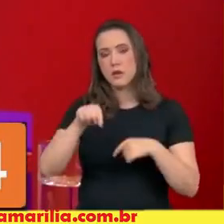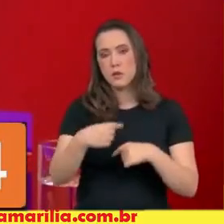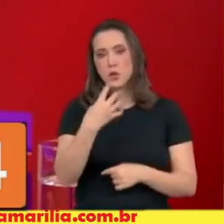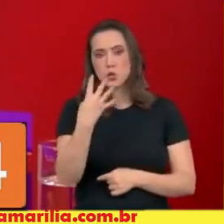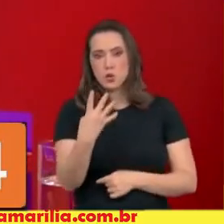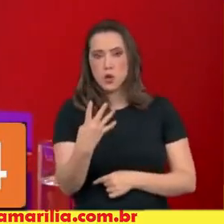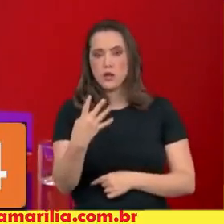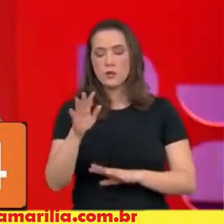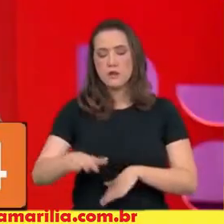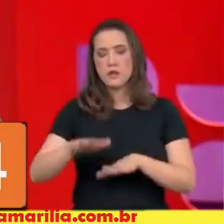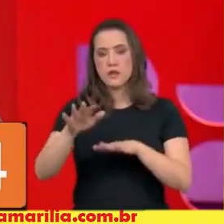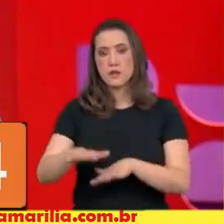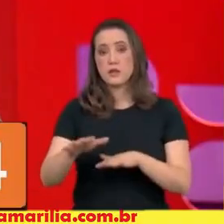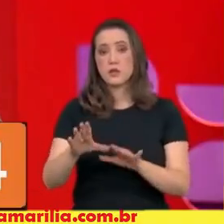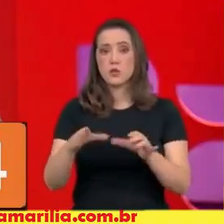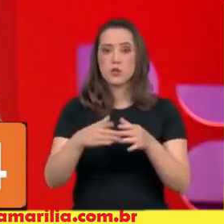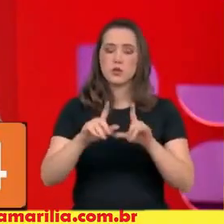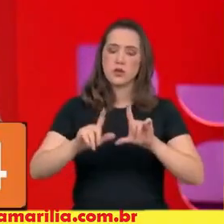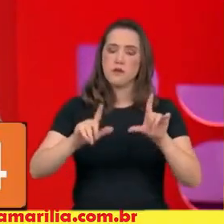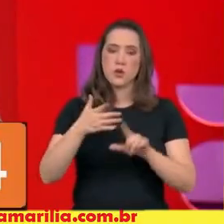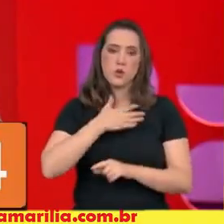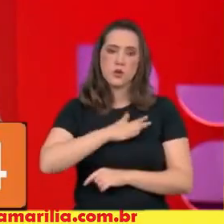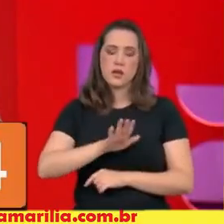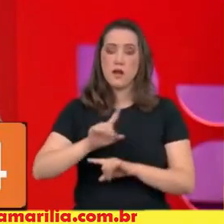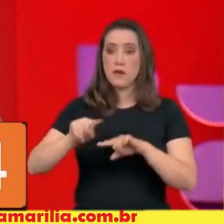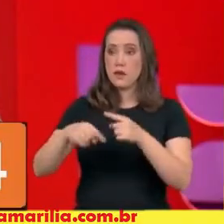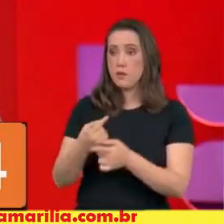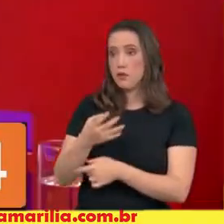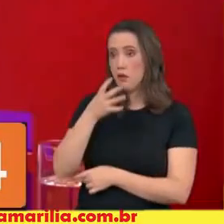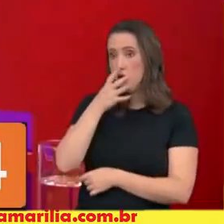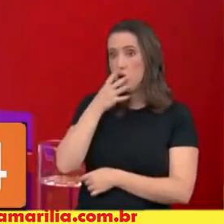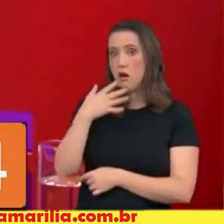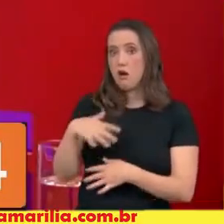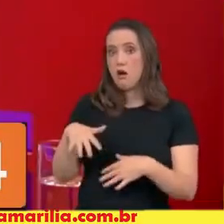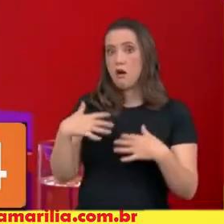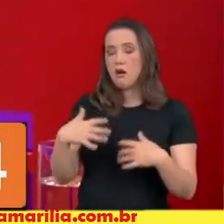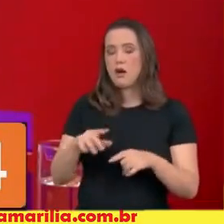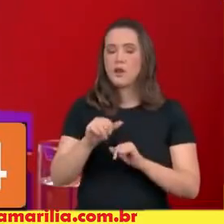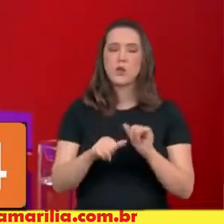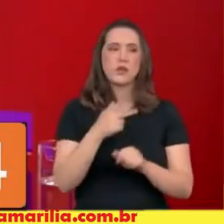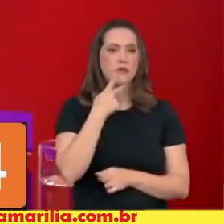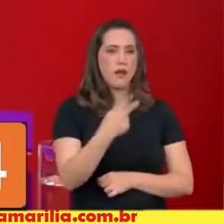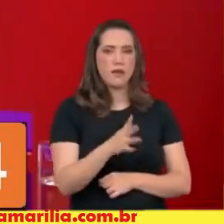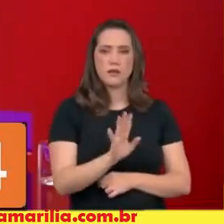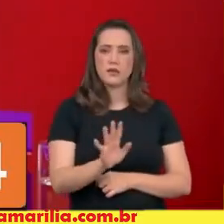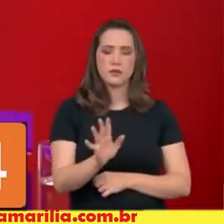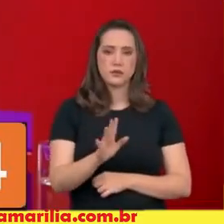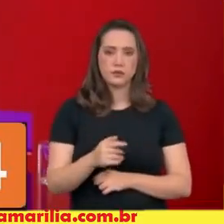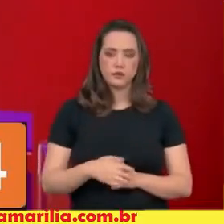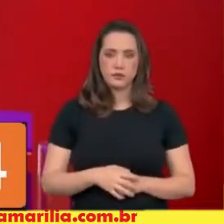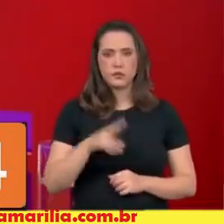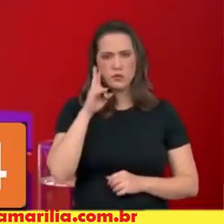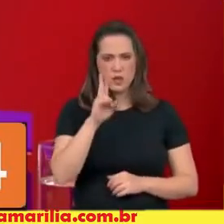essa repressão policial, fica chocada com a repressão que pediu e muda o seu discurso. E dá para ver, até